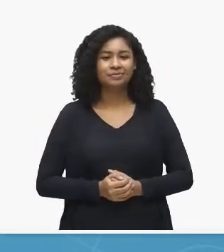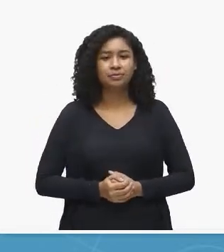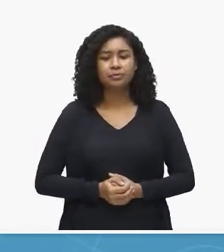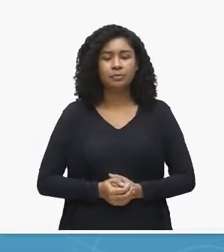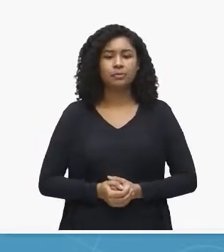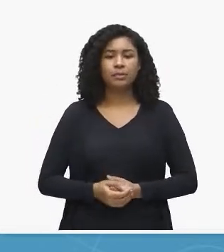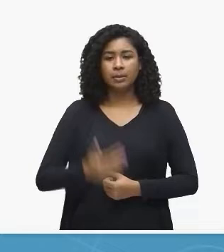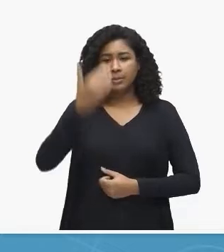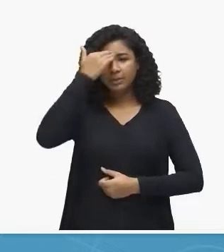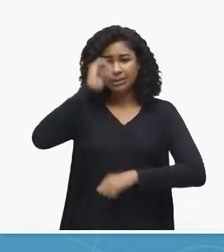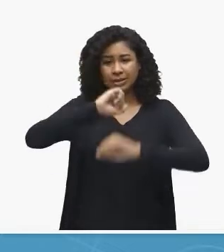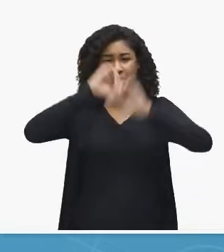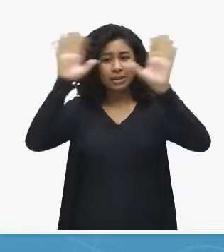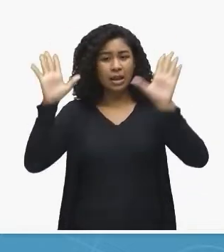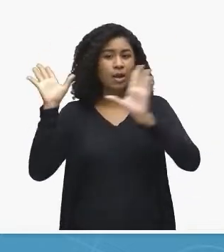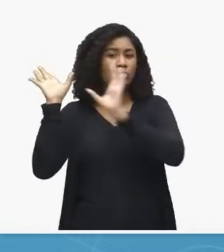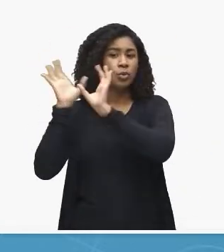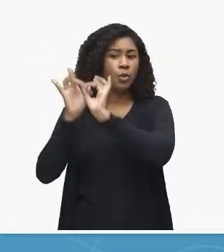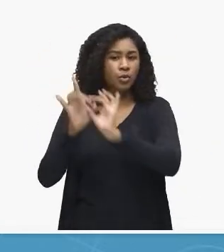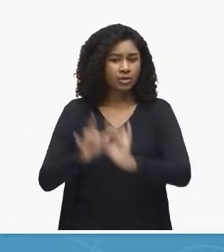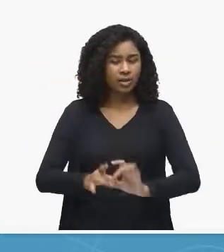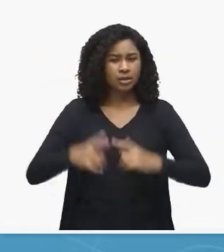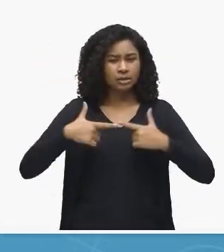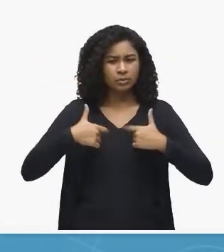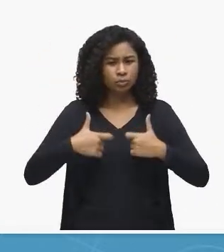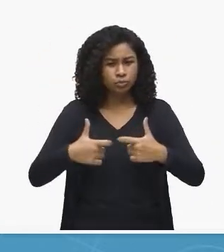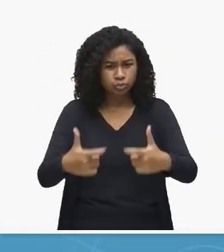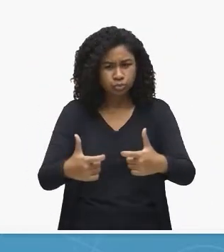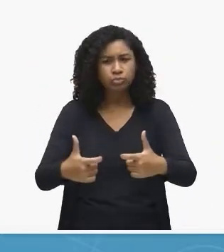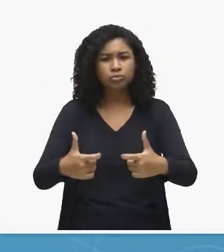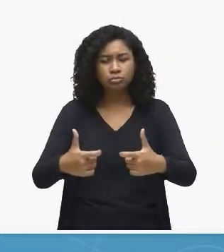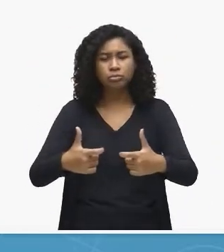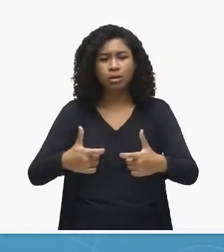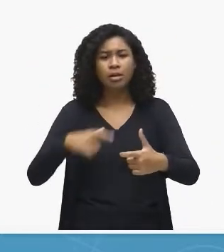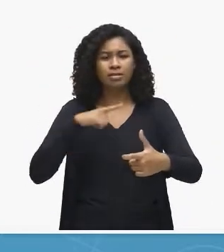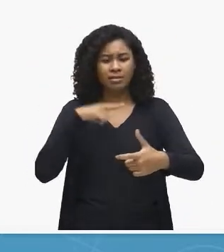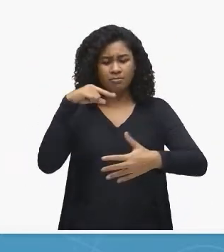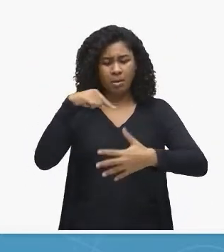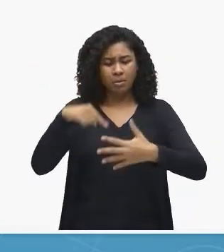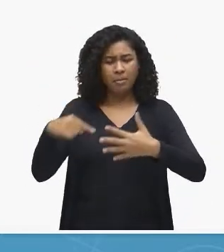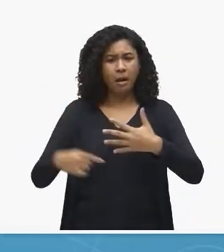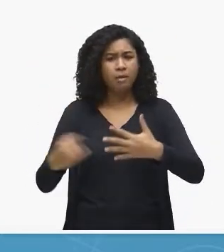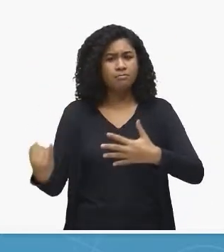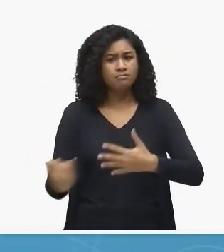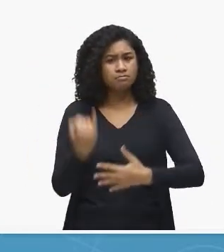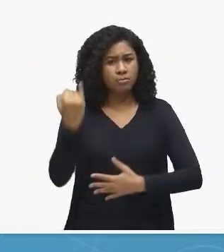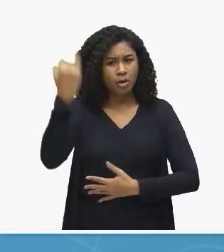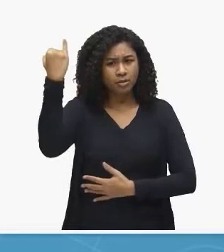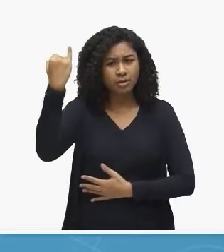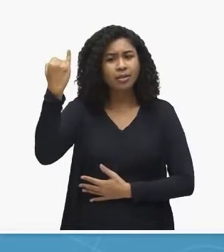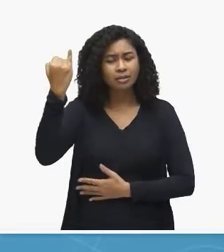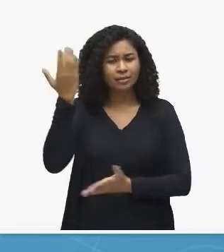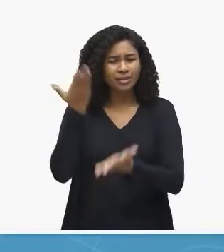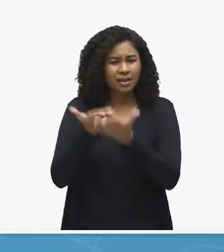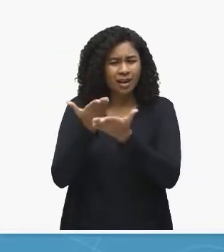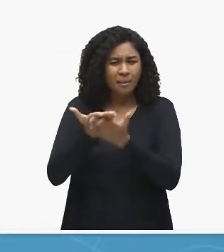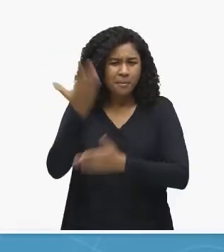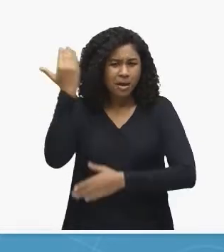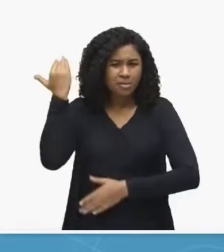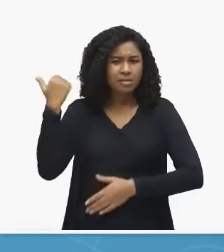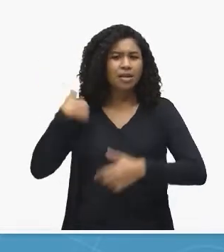aí de importantes fatores que nós vimos nas aulas anteriores. Um deles é o imperialismo, né?